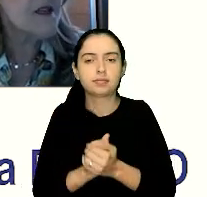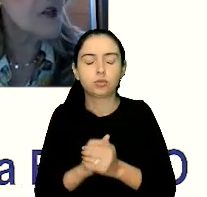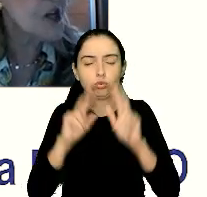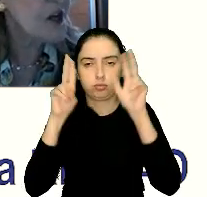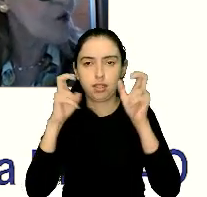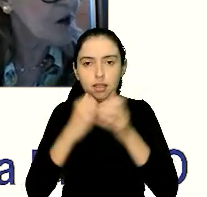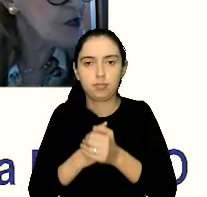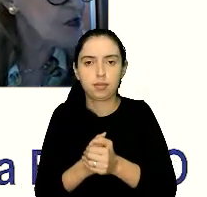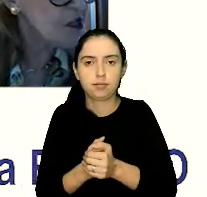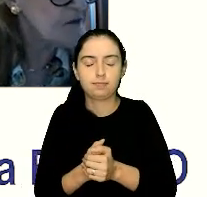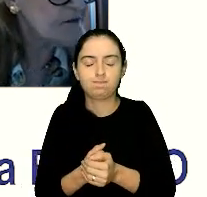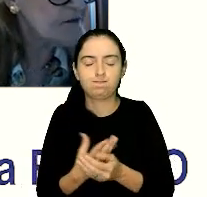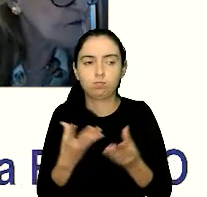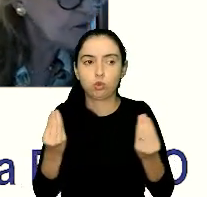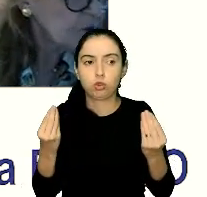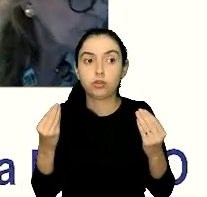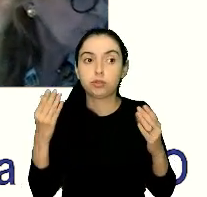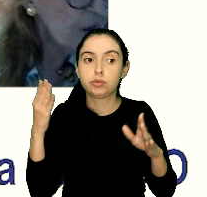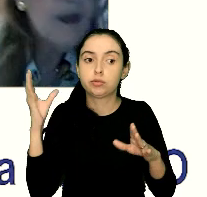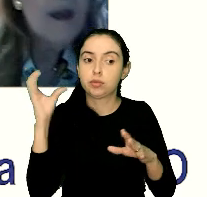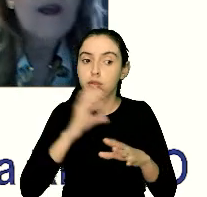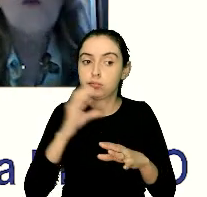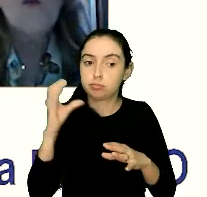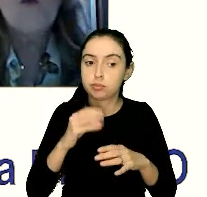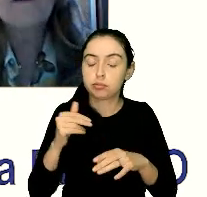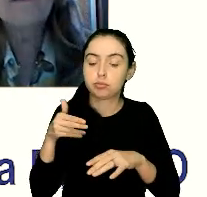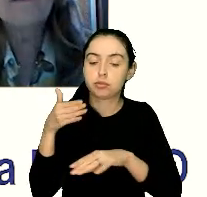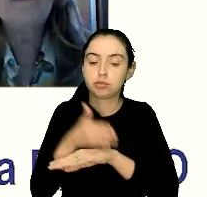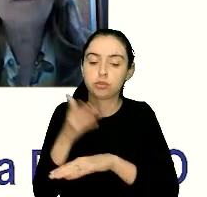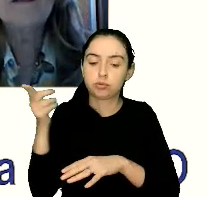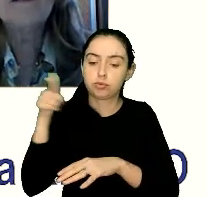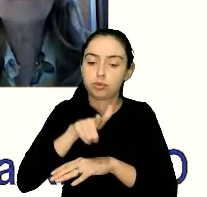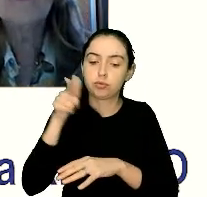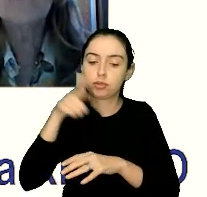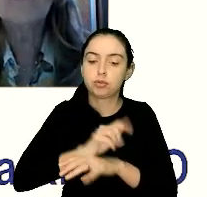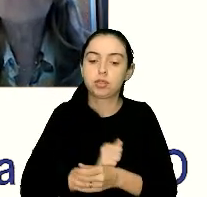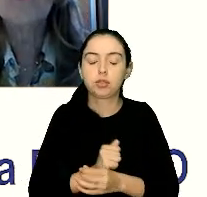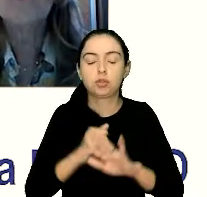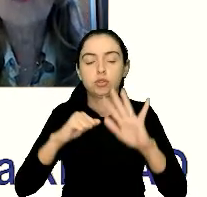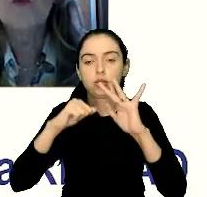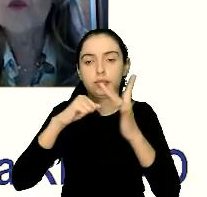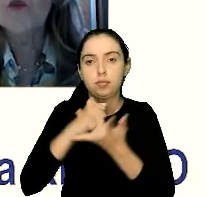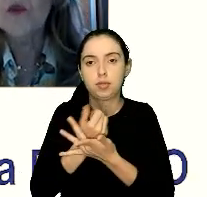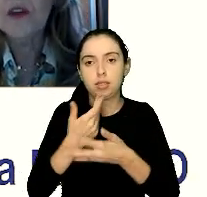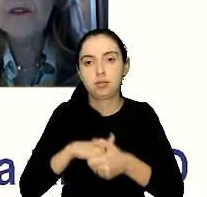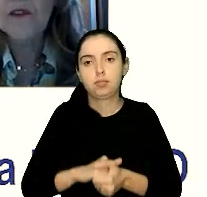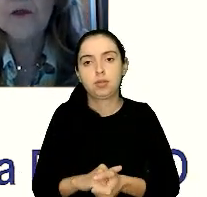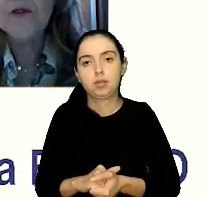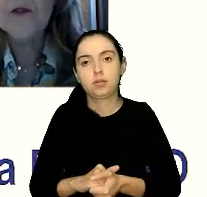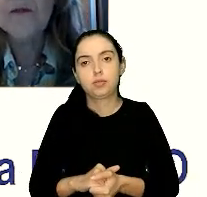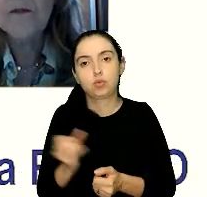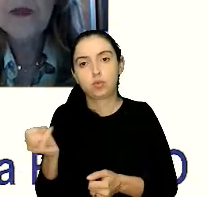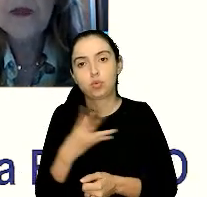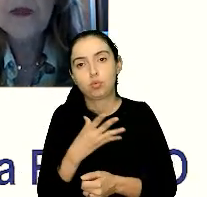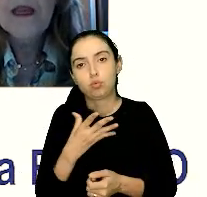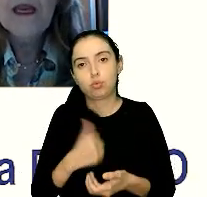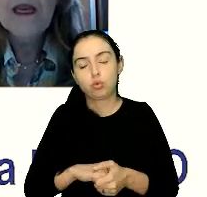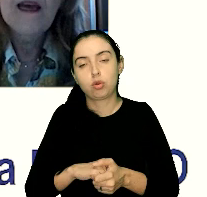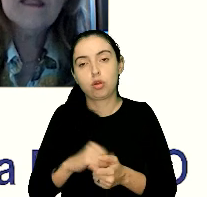tema bastante recorrente. Com a pandemia, do novo